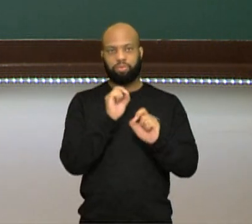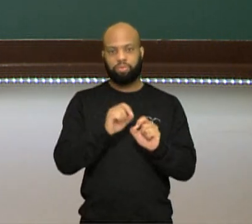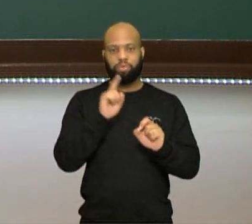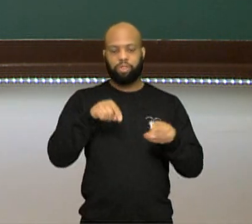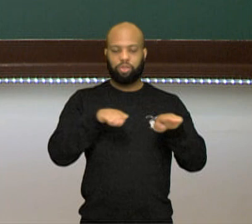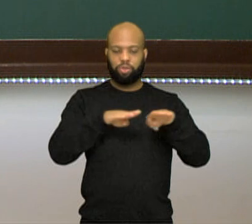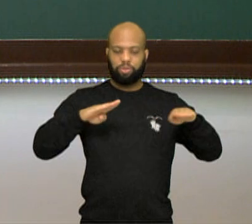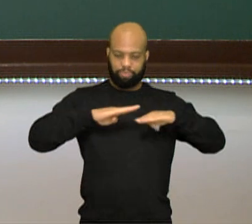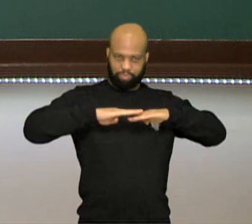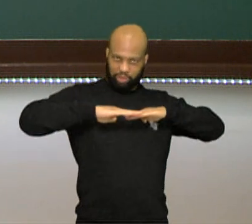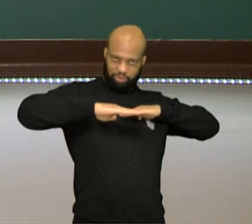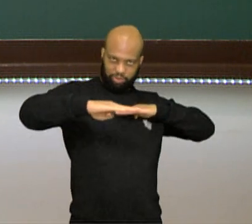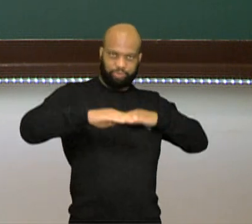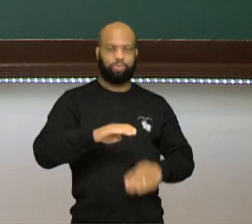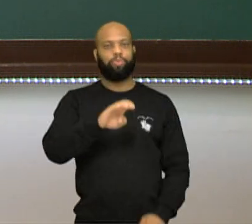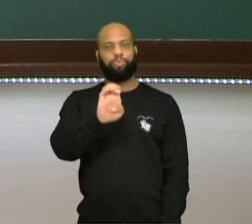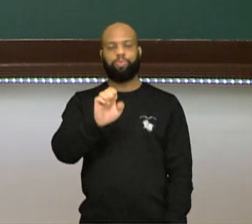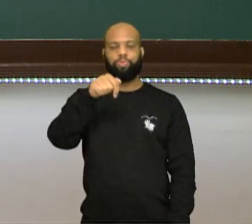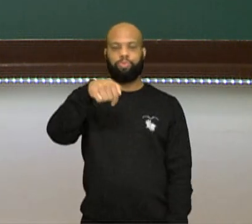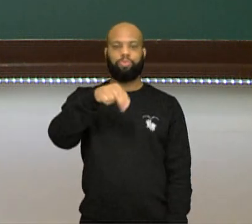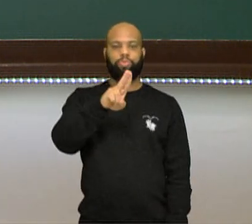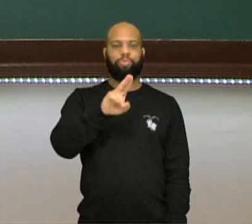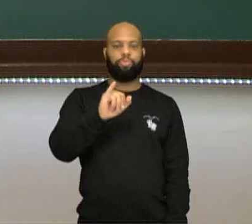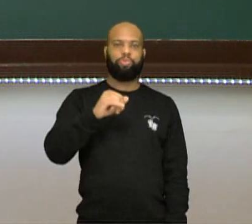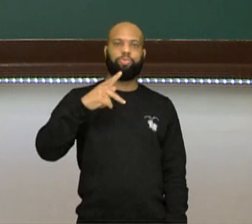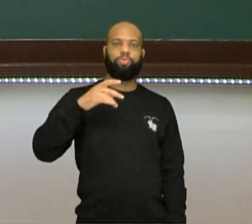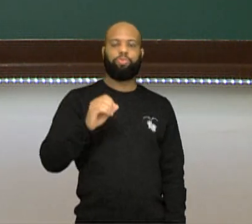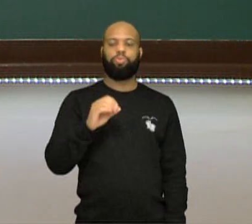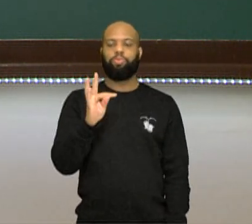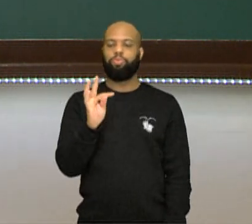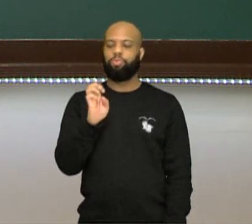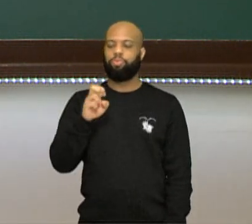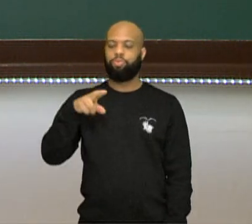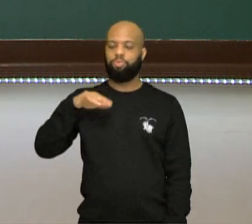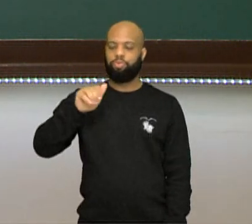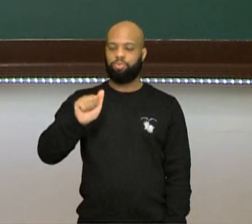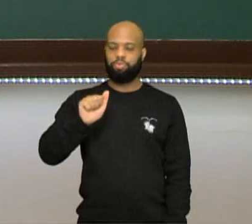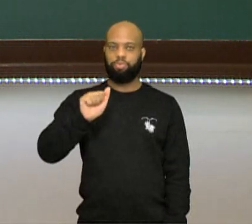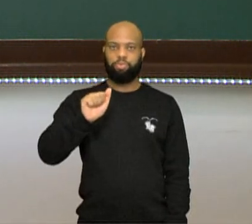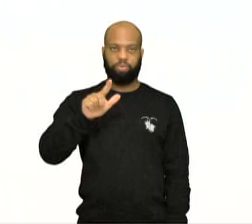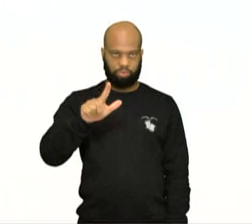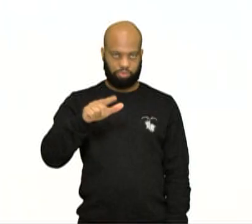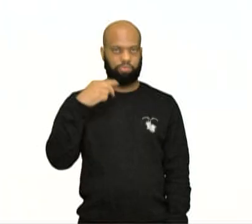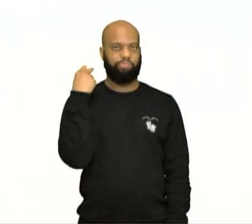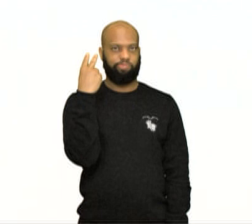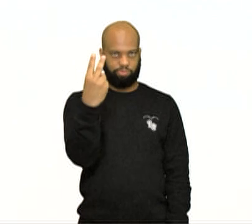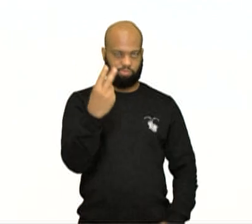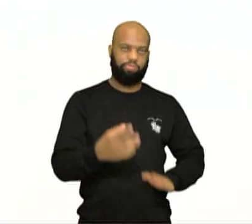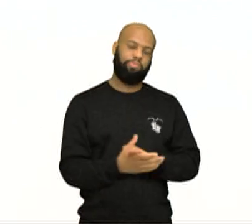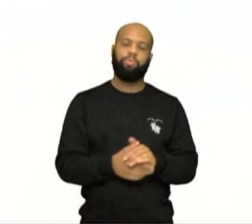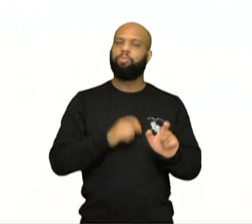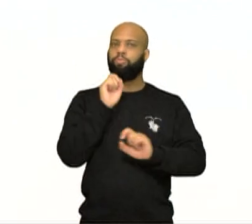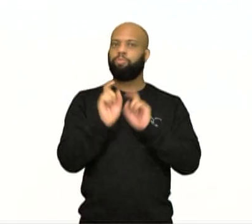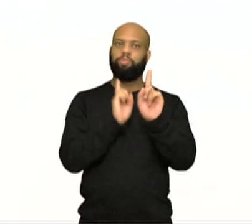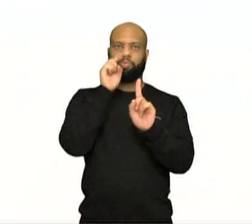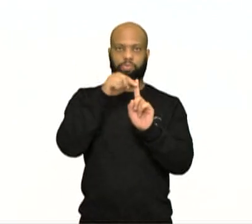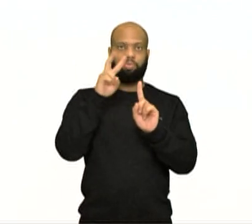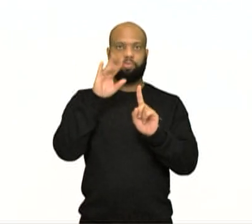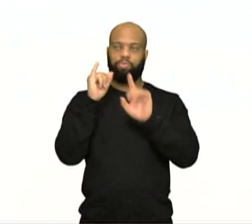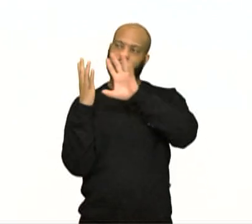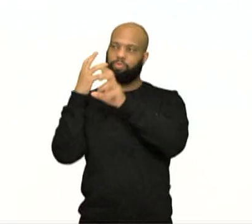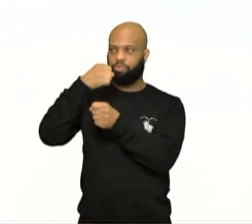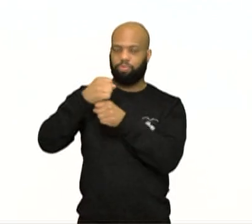Superfícies Equipotenciais 2. Então é o seguinte, quais são os objetivos dessa aula? Retomar e aprofundar